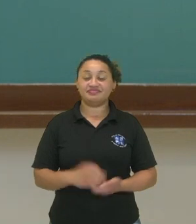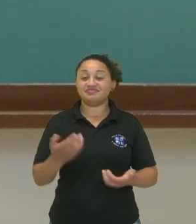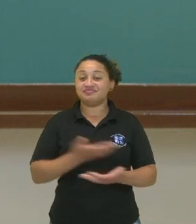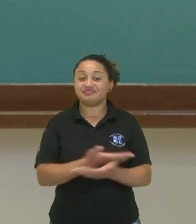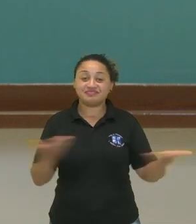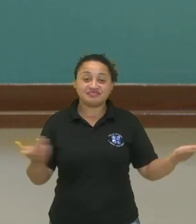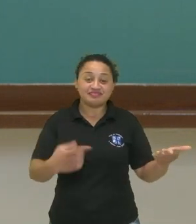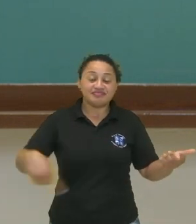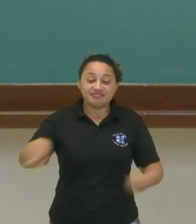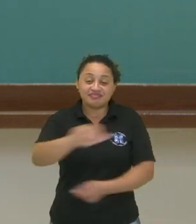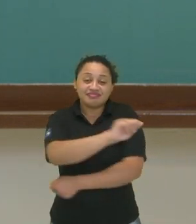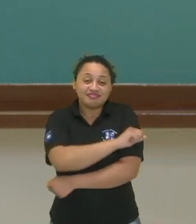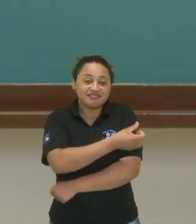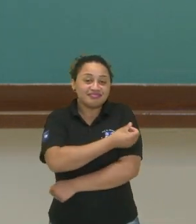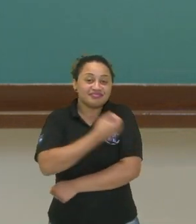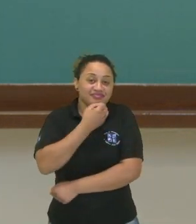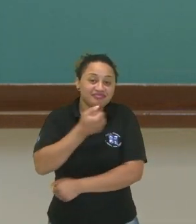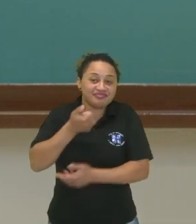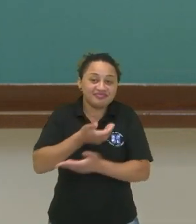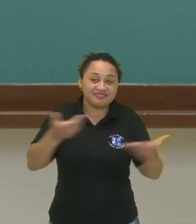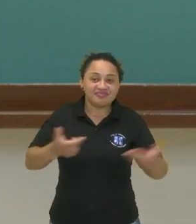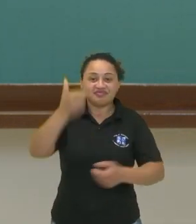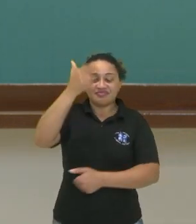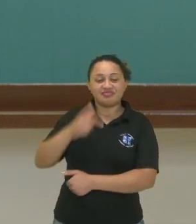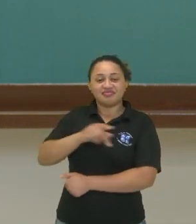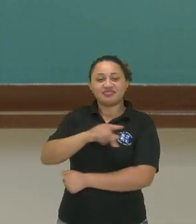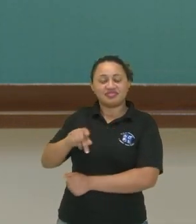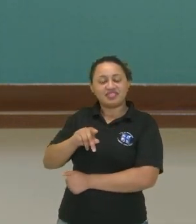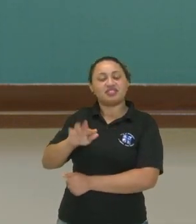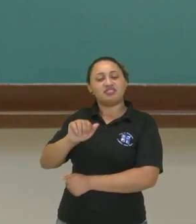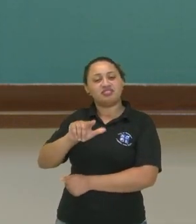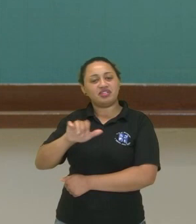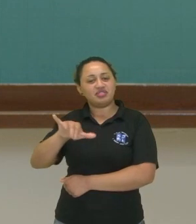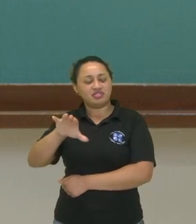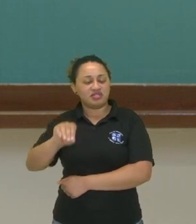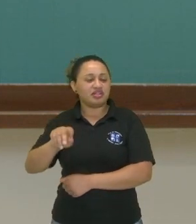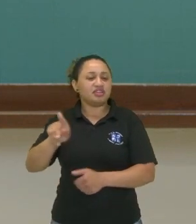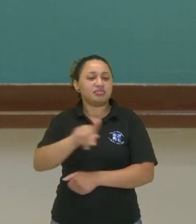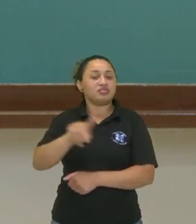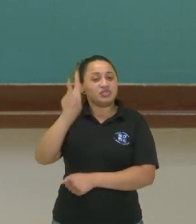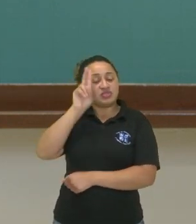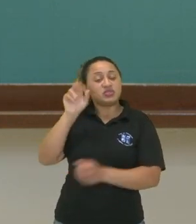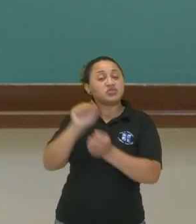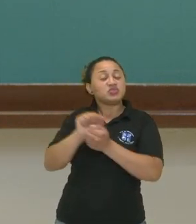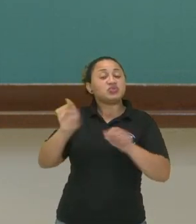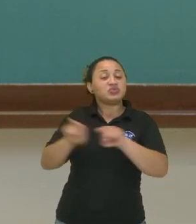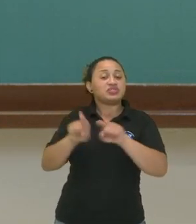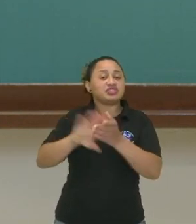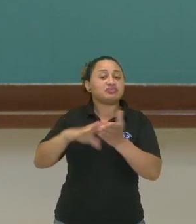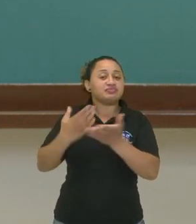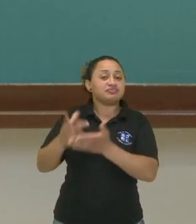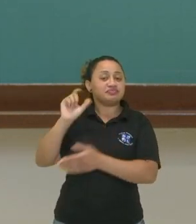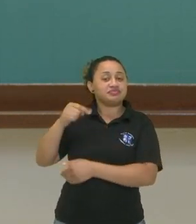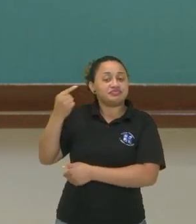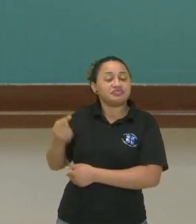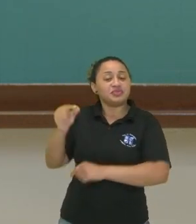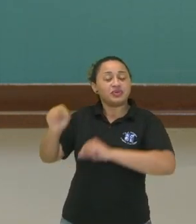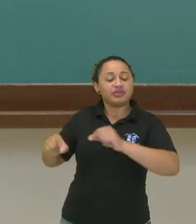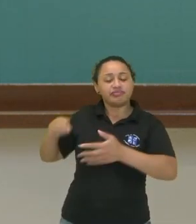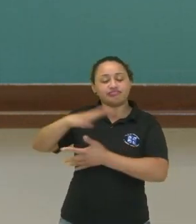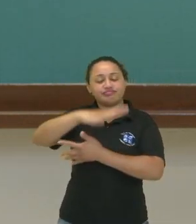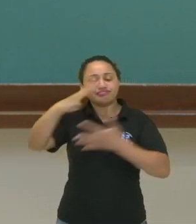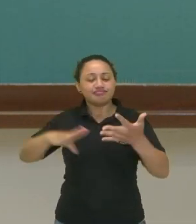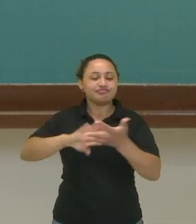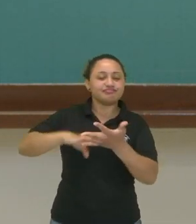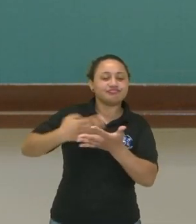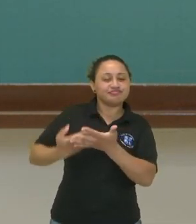Fala, galerinha do sexto ano, tudo bem? Sou o professor Roberto Falcione, professor de História. Junto conosco, professora Jéssica, fazendo a interpretação